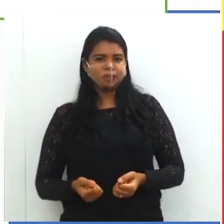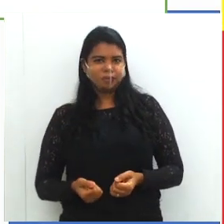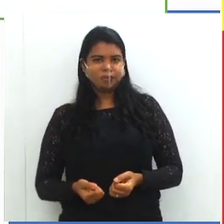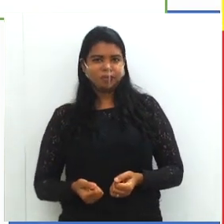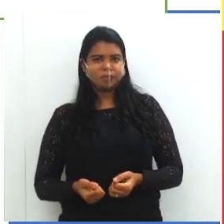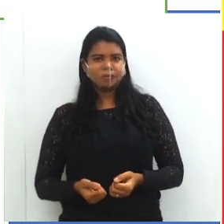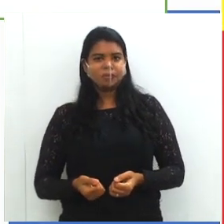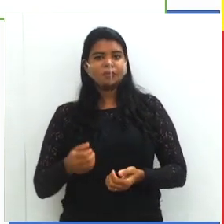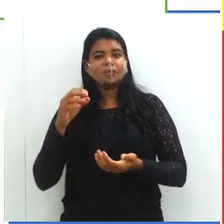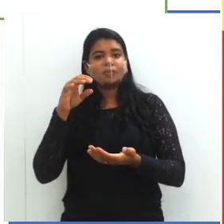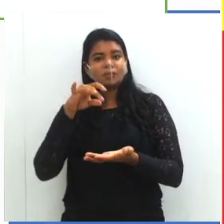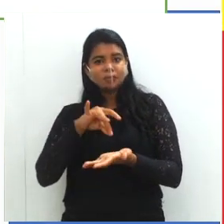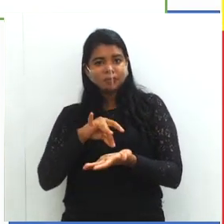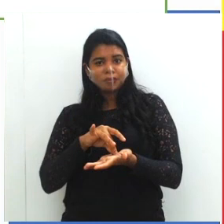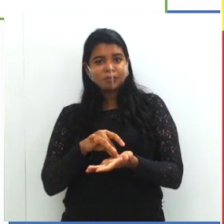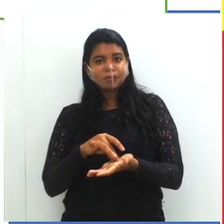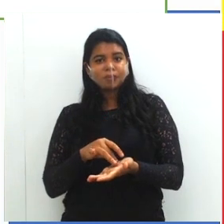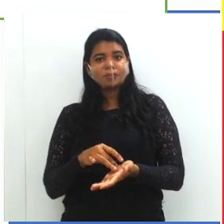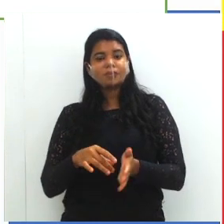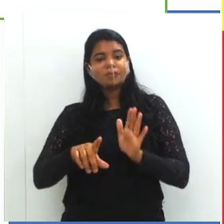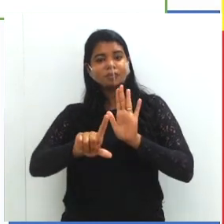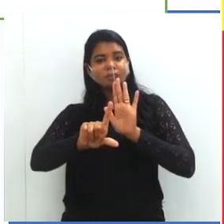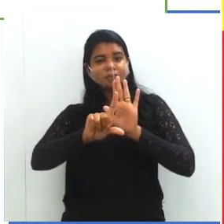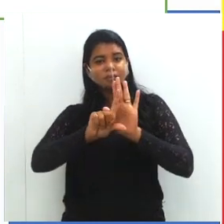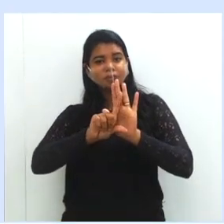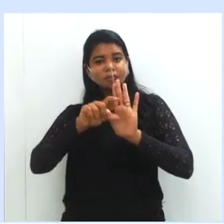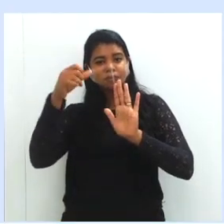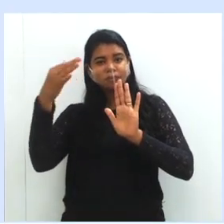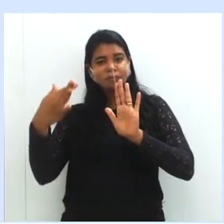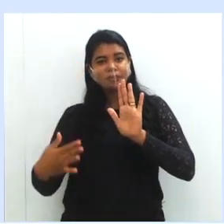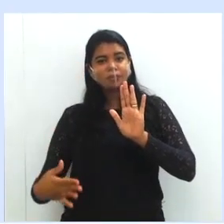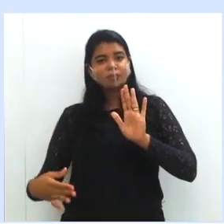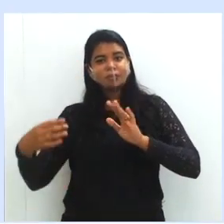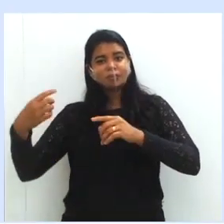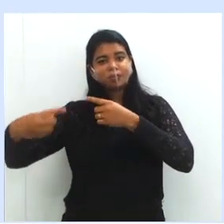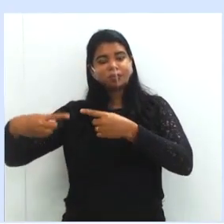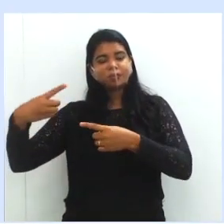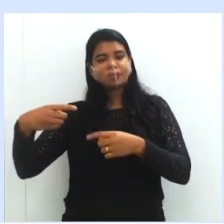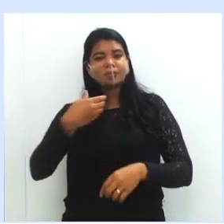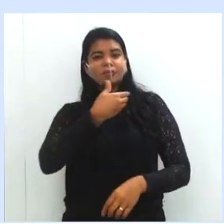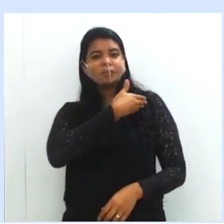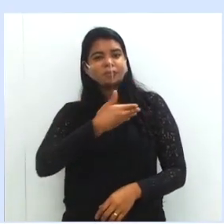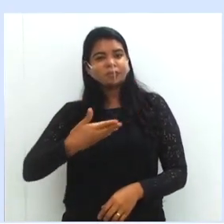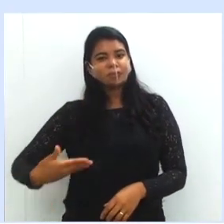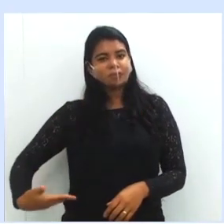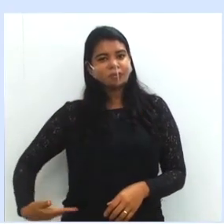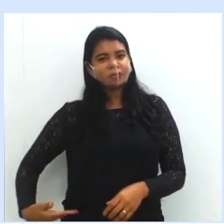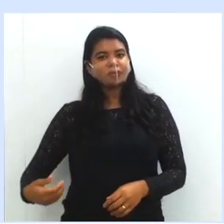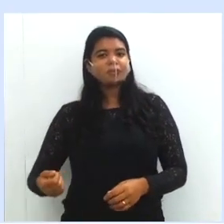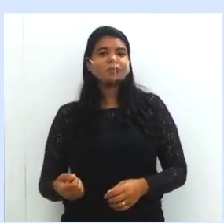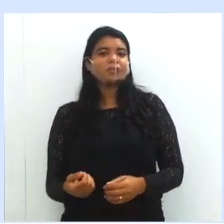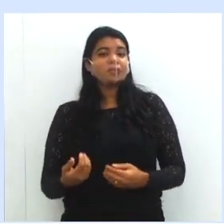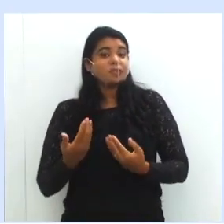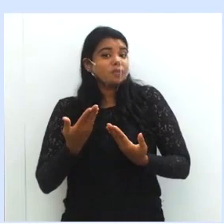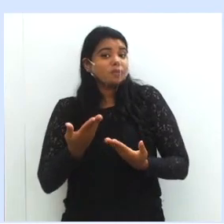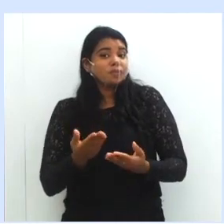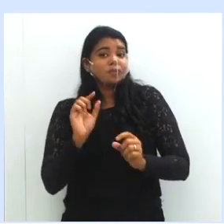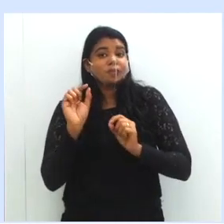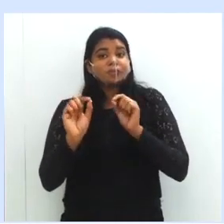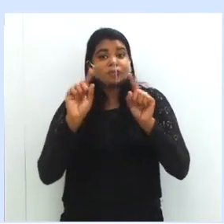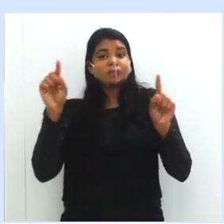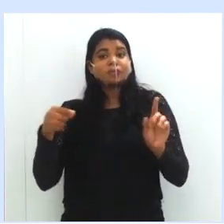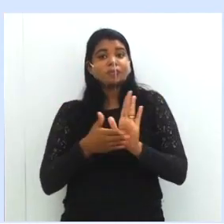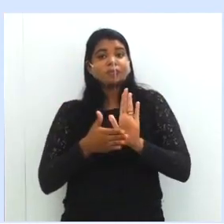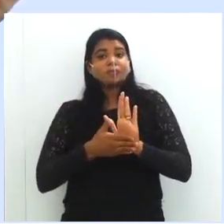o conceito, certo? Que está na lei sobre as políticas públicas e a atuação e o que